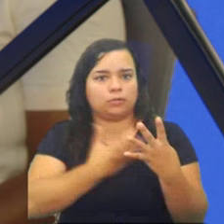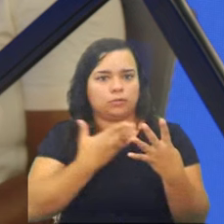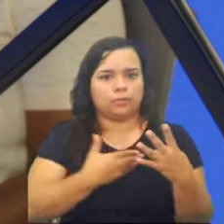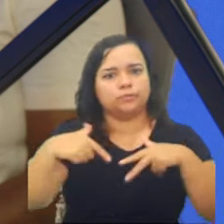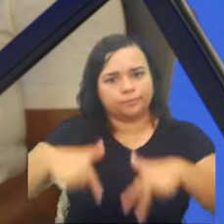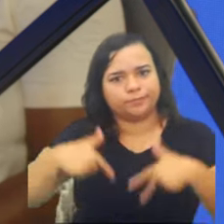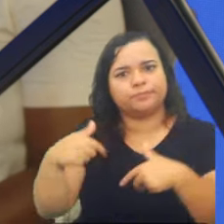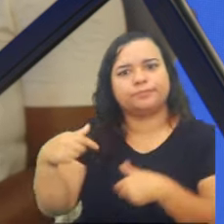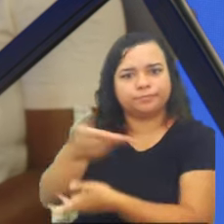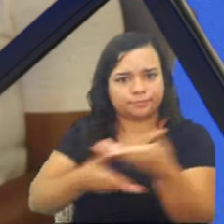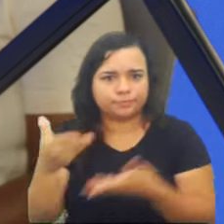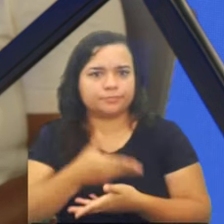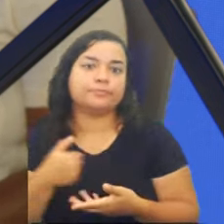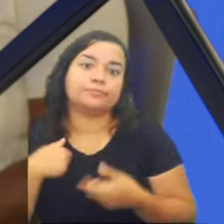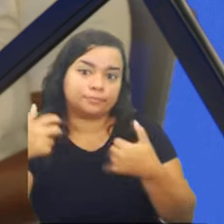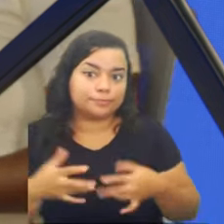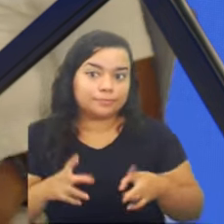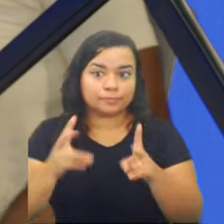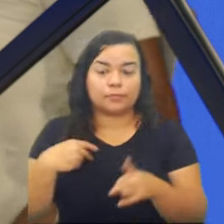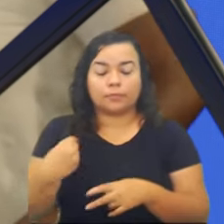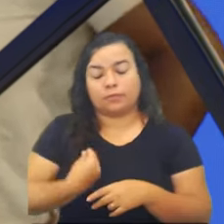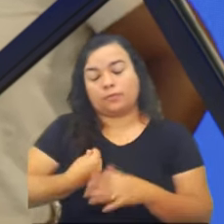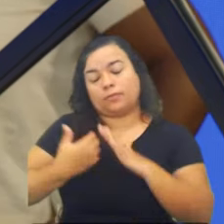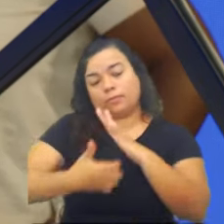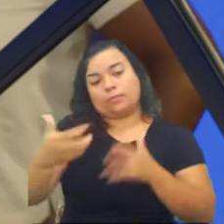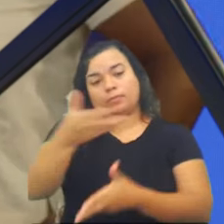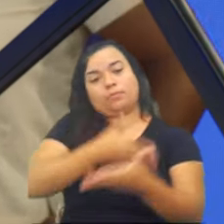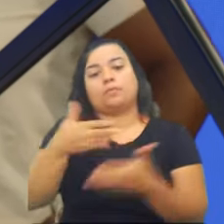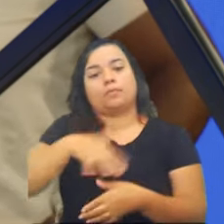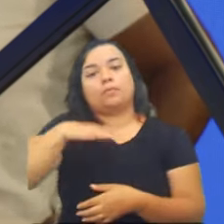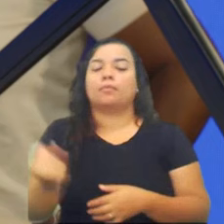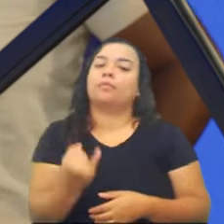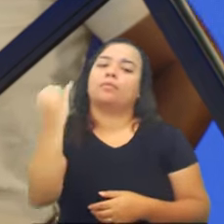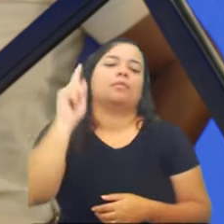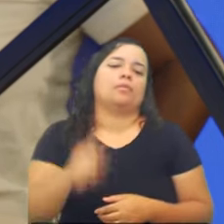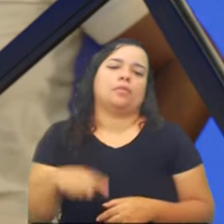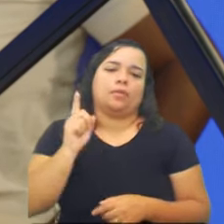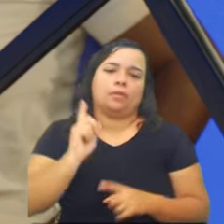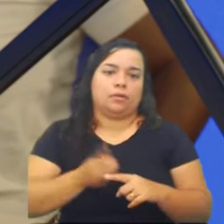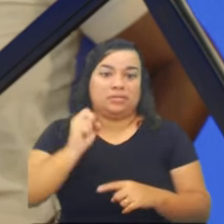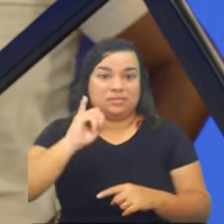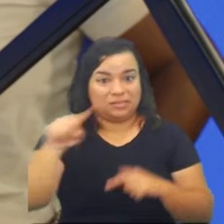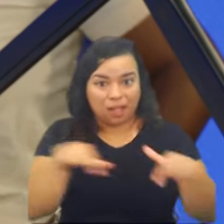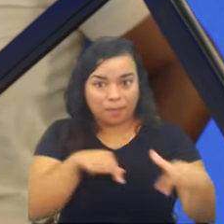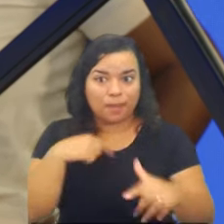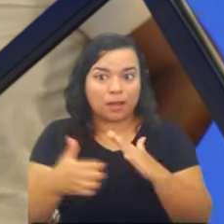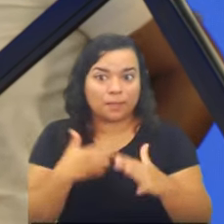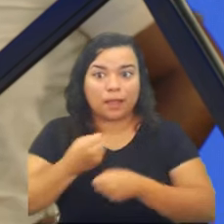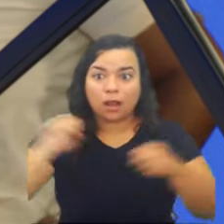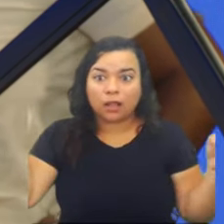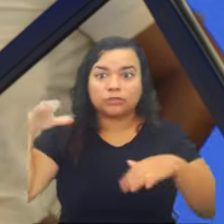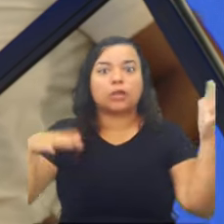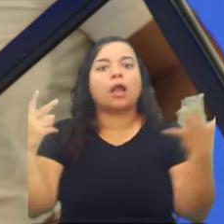quatro amigos e aí eu sempre digo isso porque eu também vim do mundo corporativo a importância do mundo corporativo porque quando você trabalha numa grande